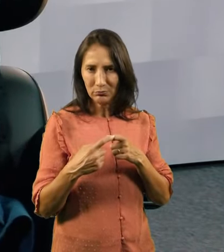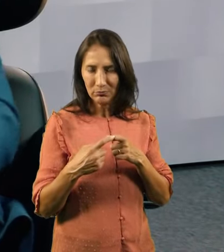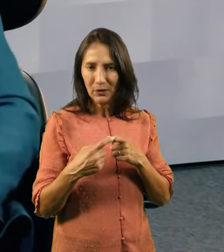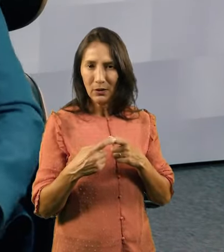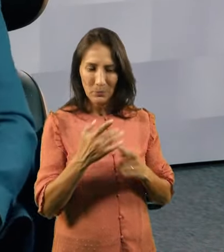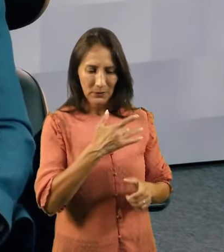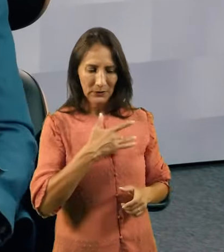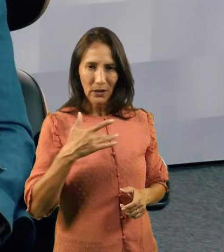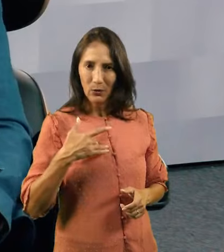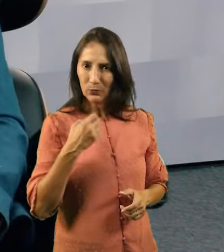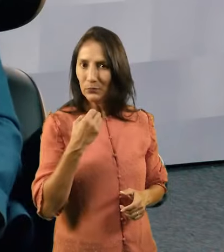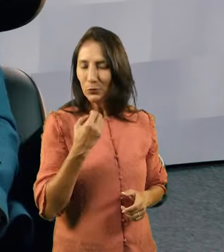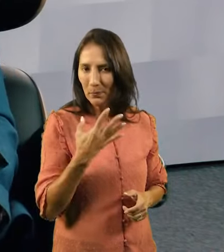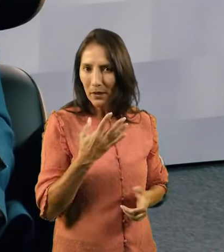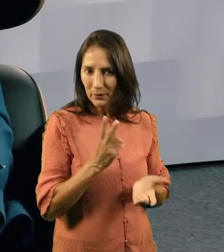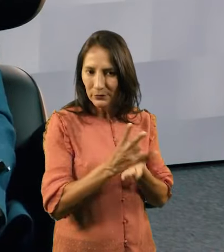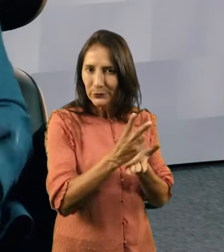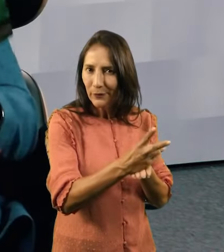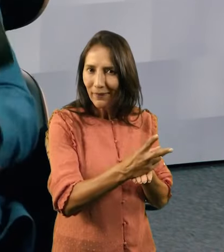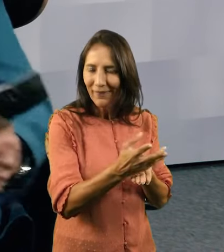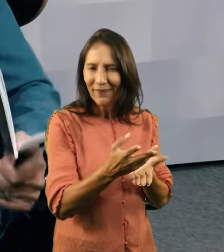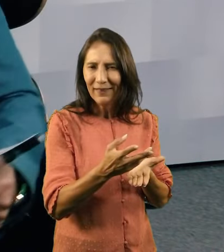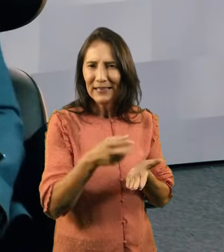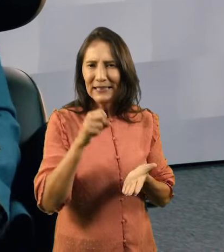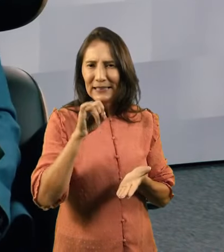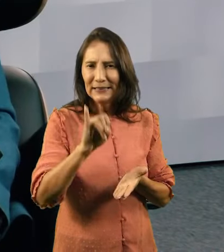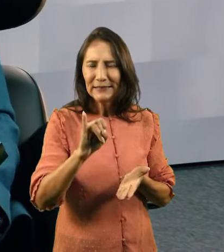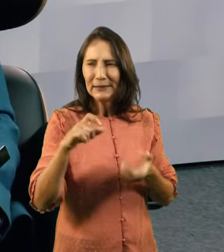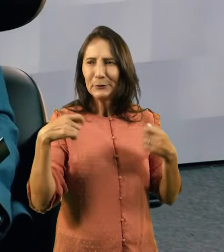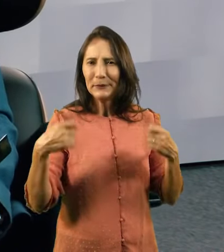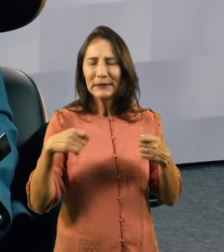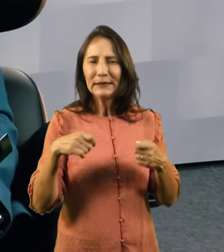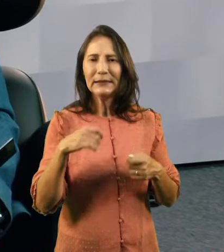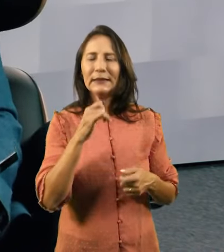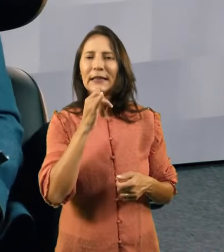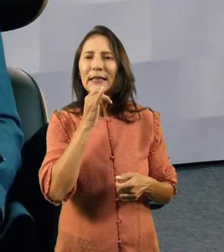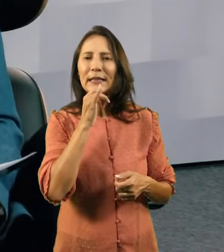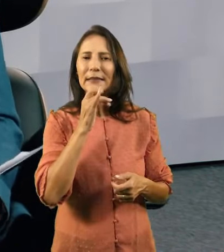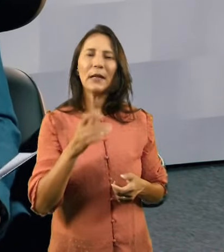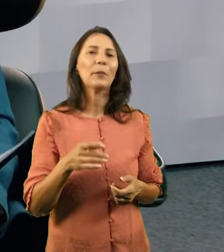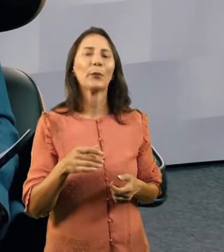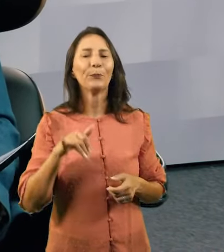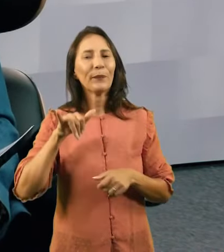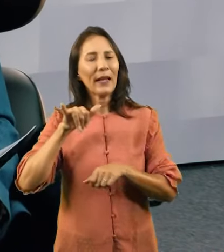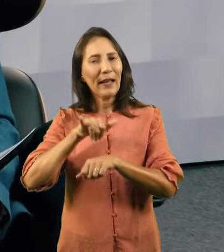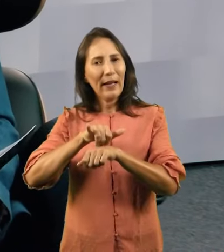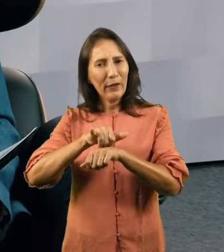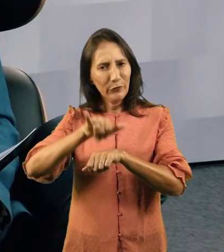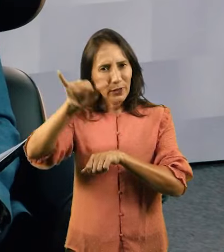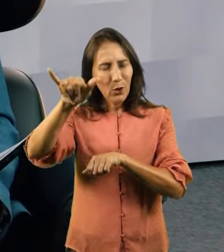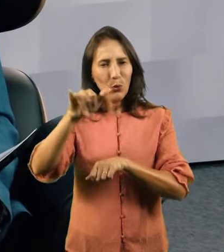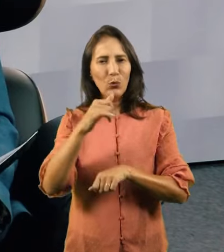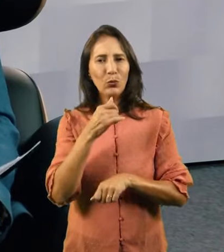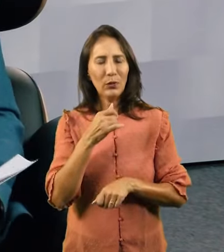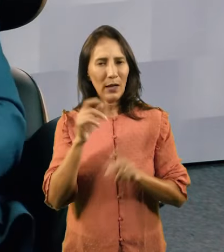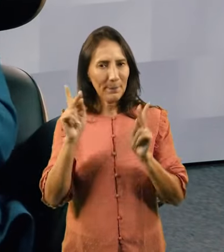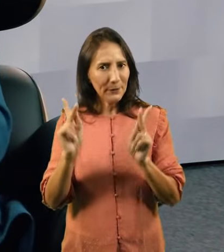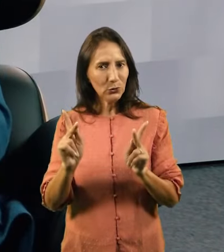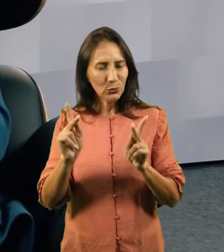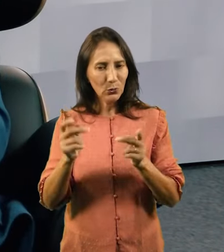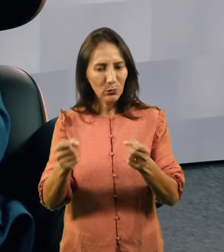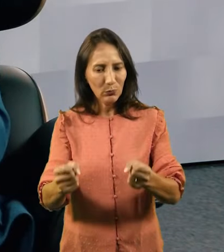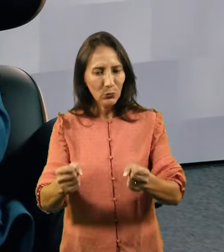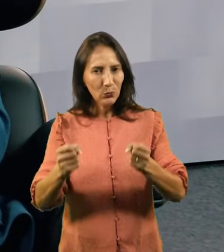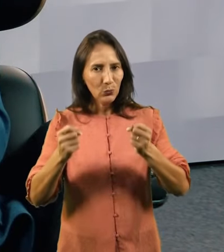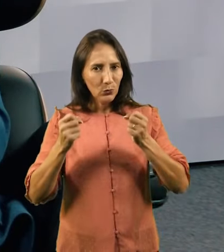a minha saúde, se eu preciso de um piloto de um avião para conduzir uma aeronave, eu